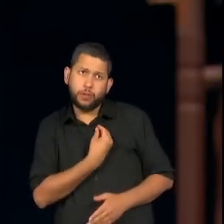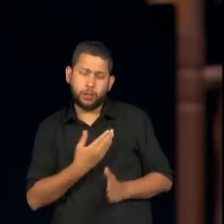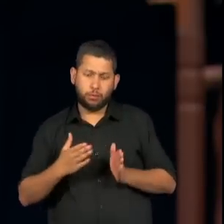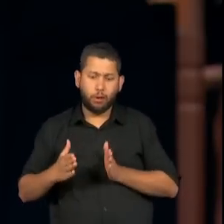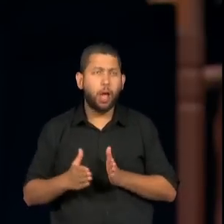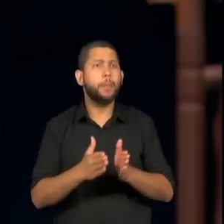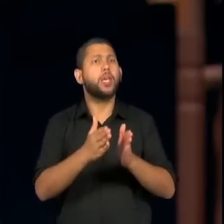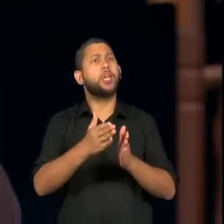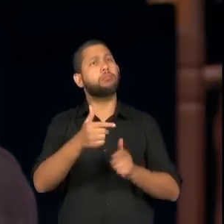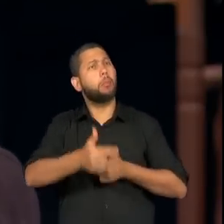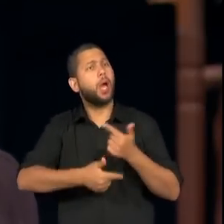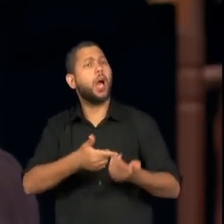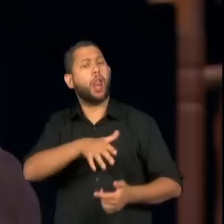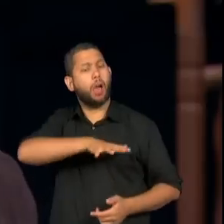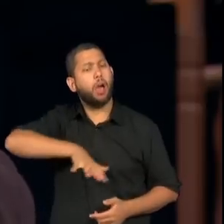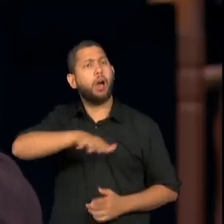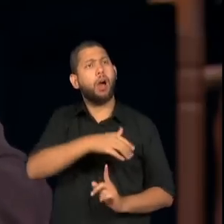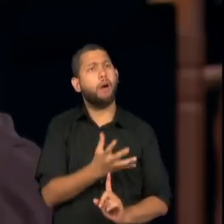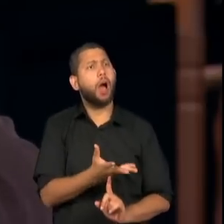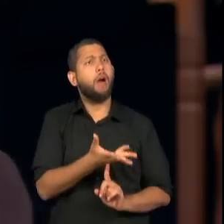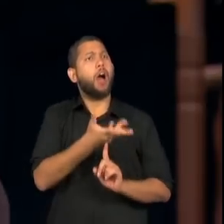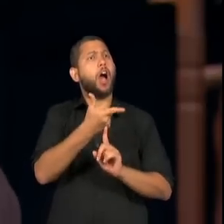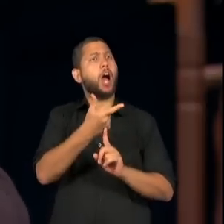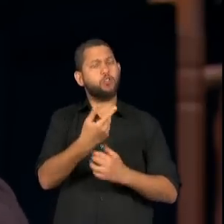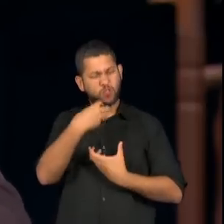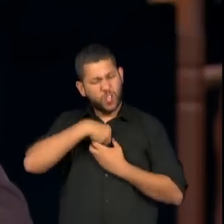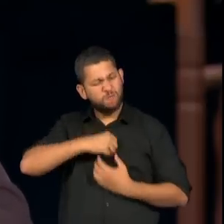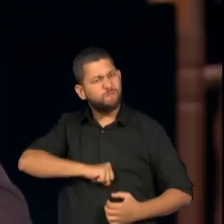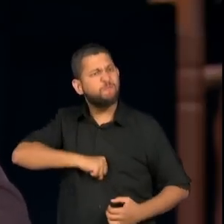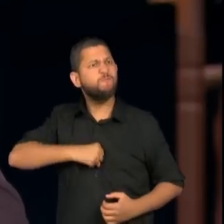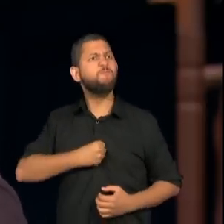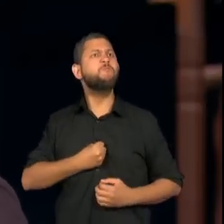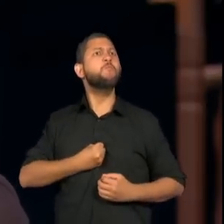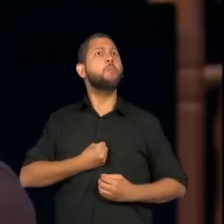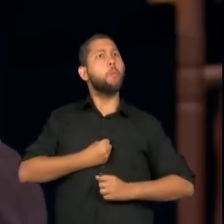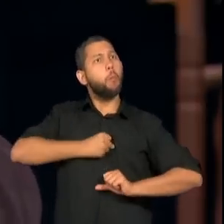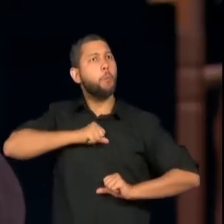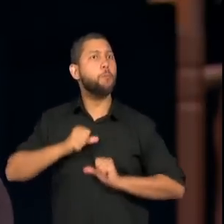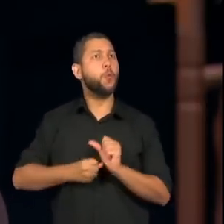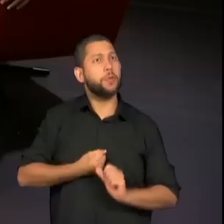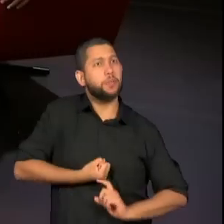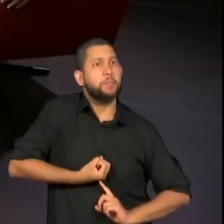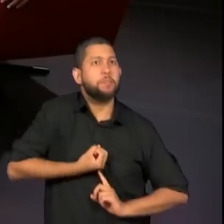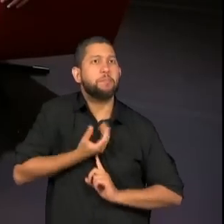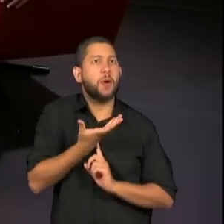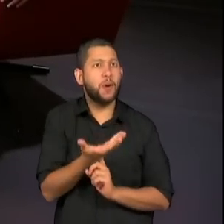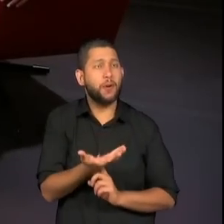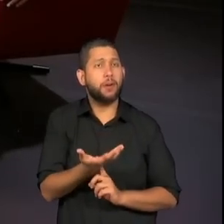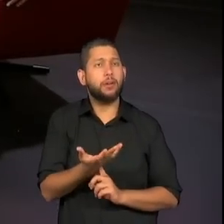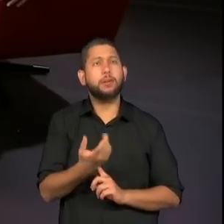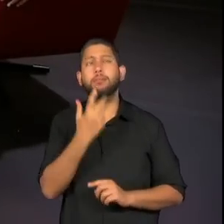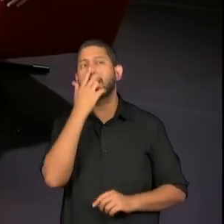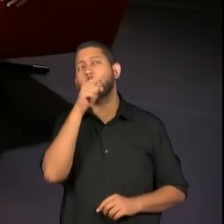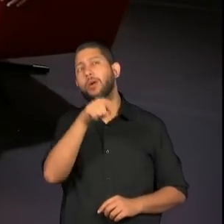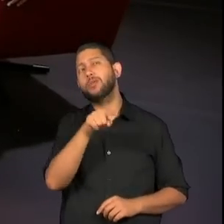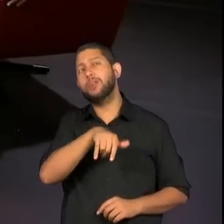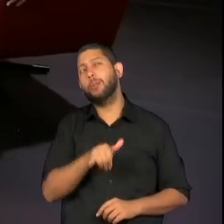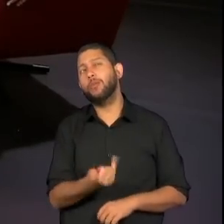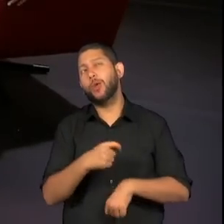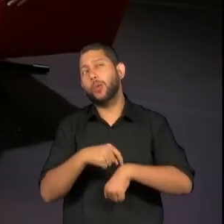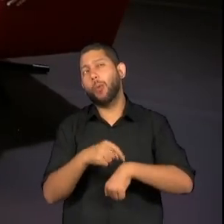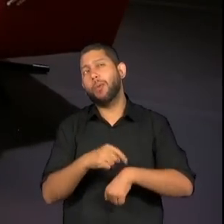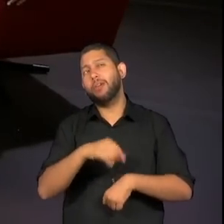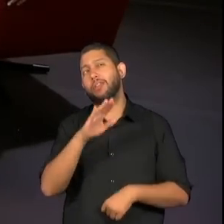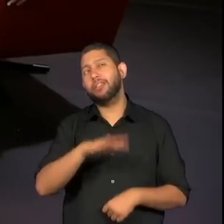de artista, de um cara indignado que transforma isso em arte, eu acho que foi à tarde que surgiu aquela ideia